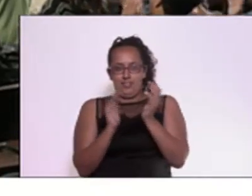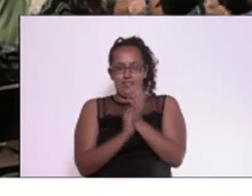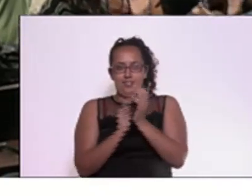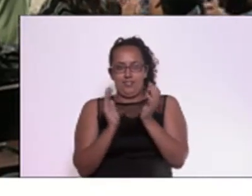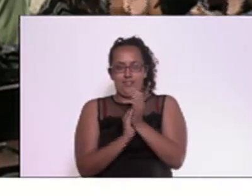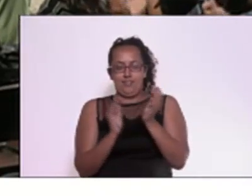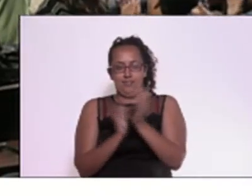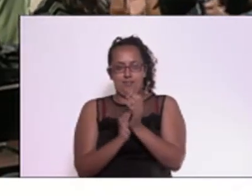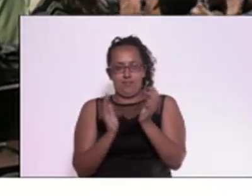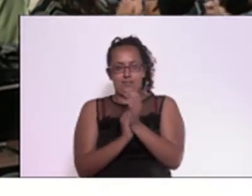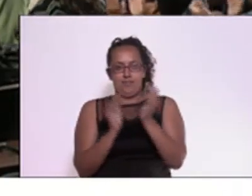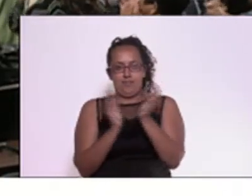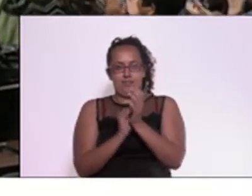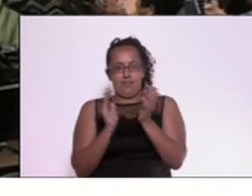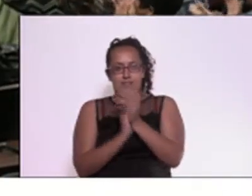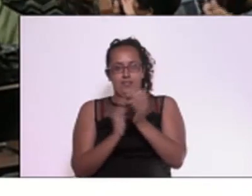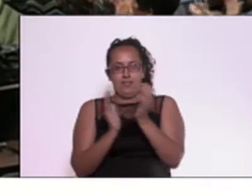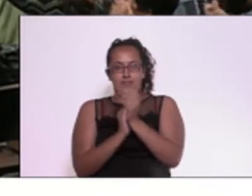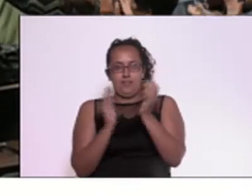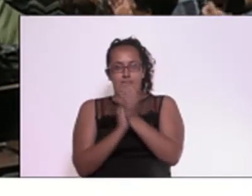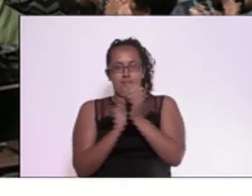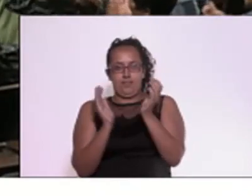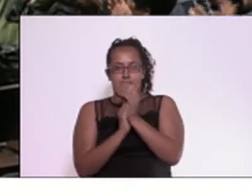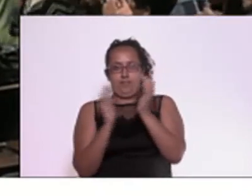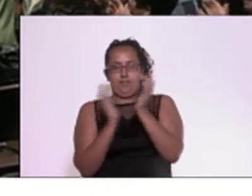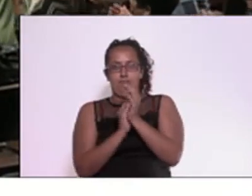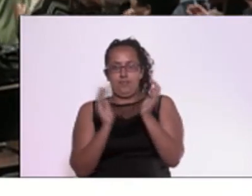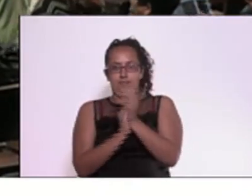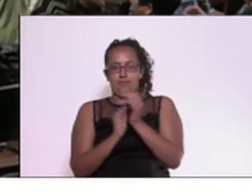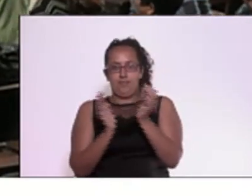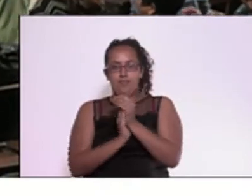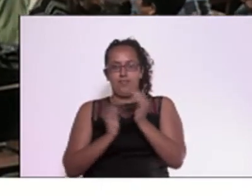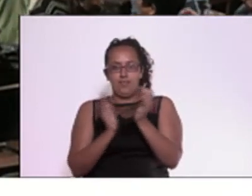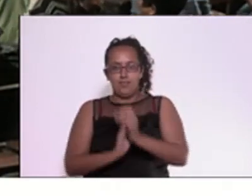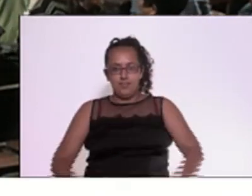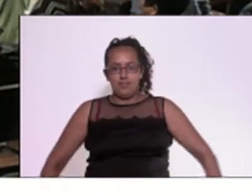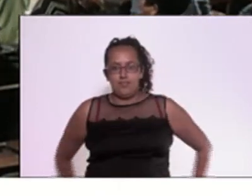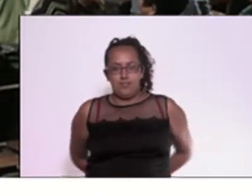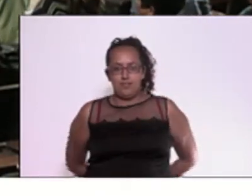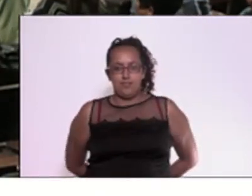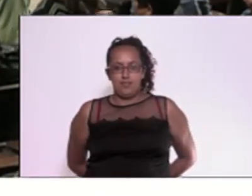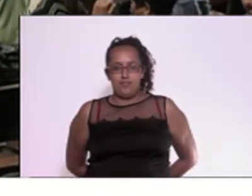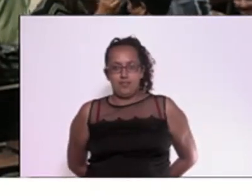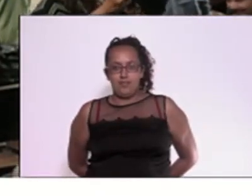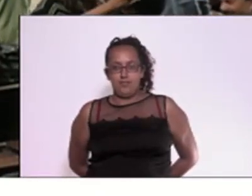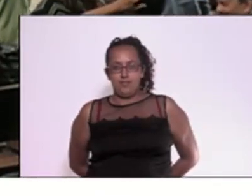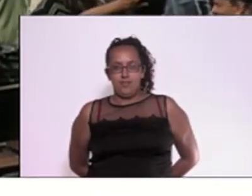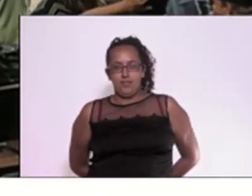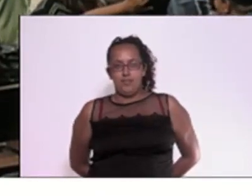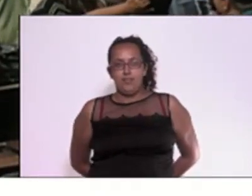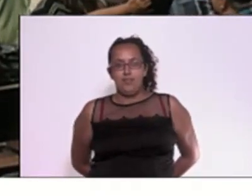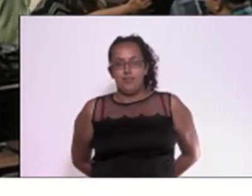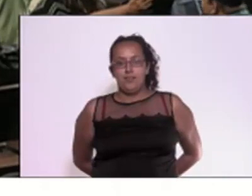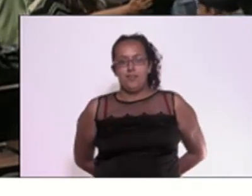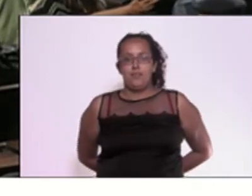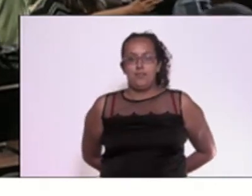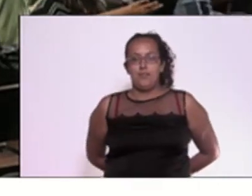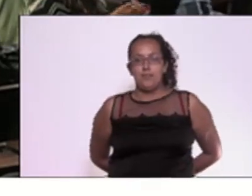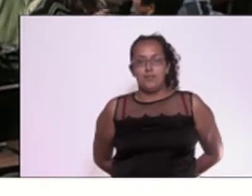nos dias que antecediam o Natal. Ao aproximar-se o Carnaval, inventei